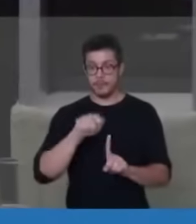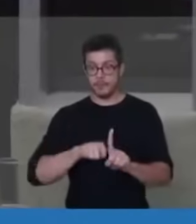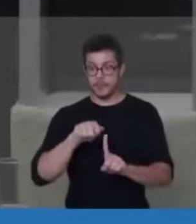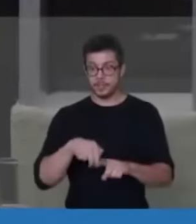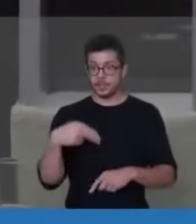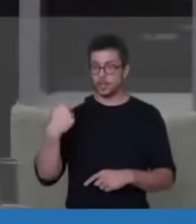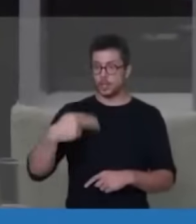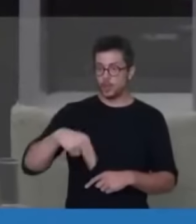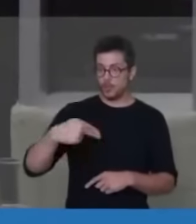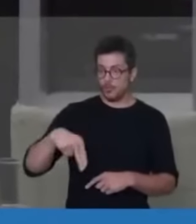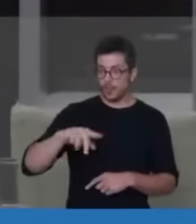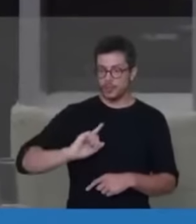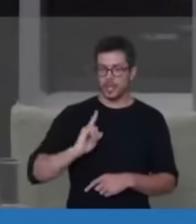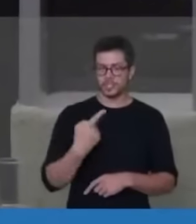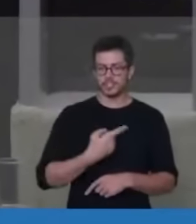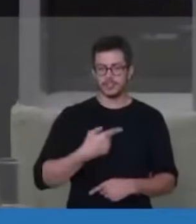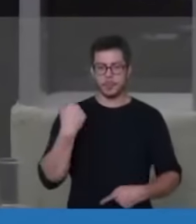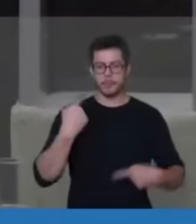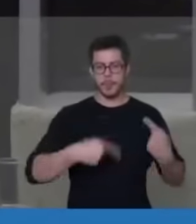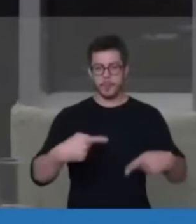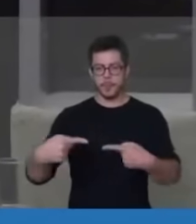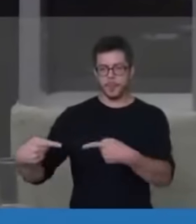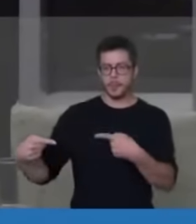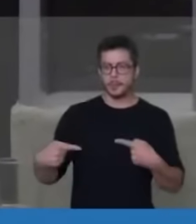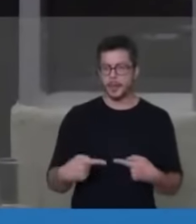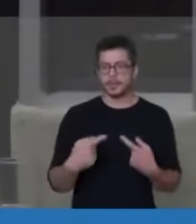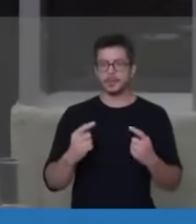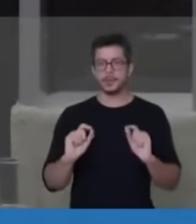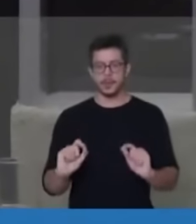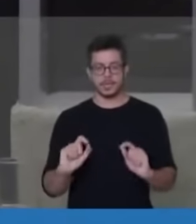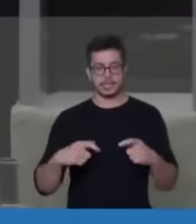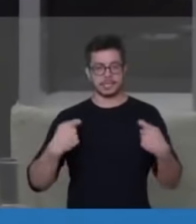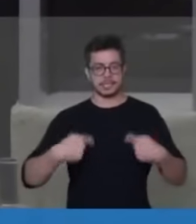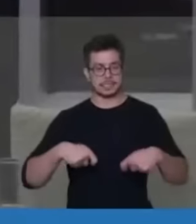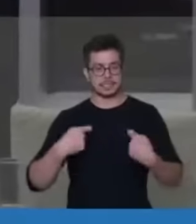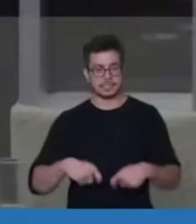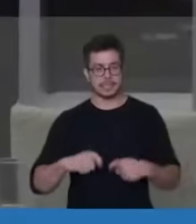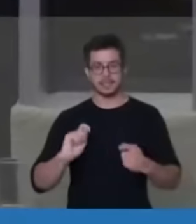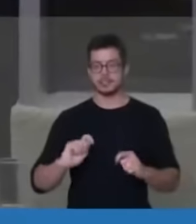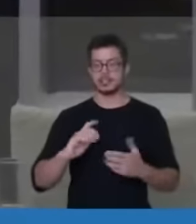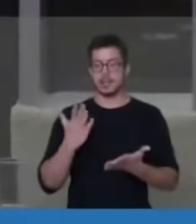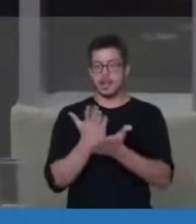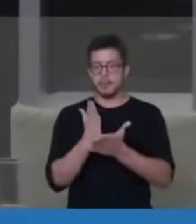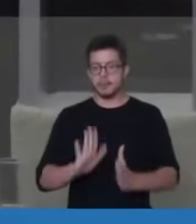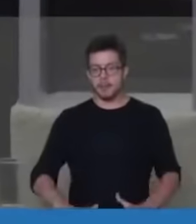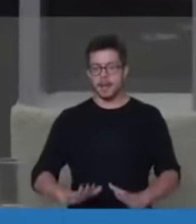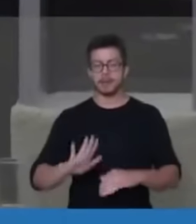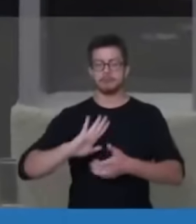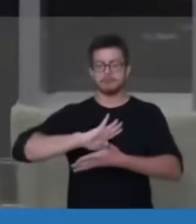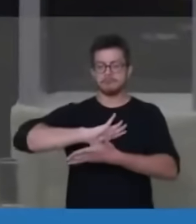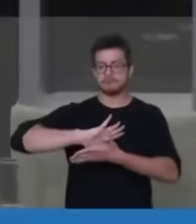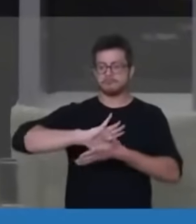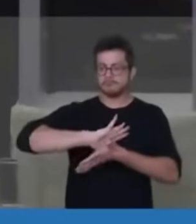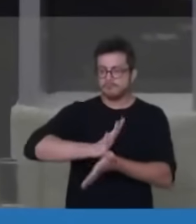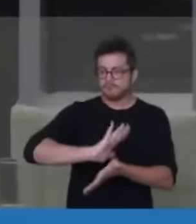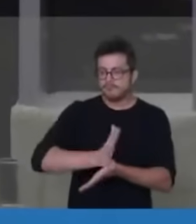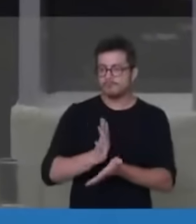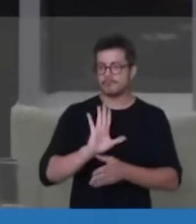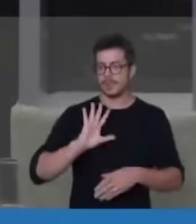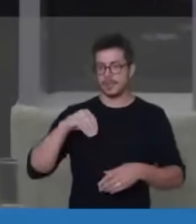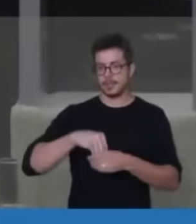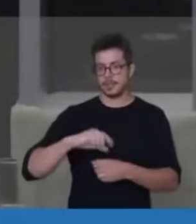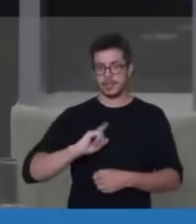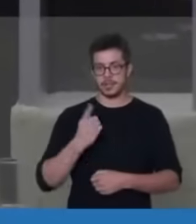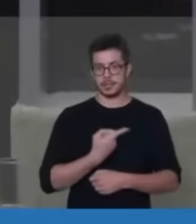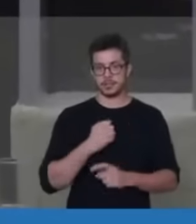todas as discussões sobre a necessidade da superação do racismo na nossa sociedade, e a nossa expectativa, o nosso desejo